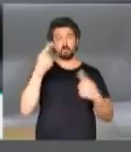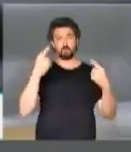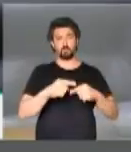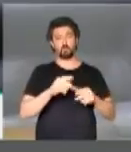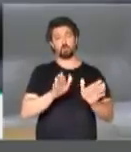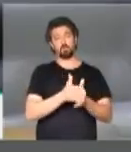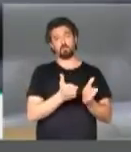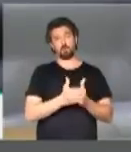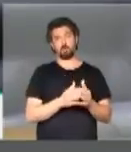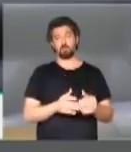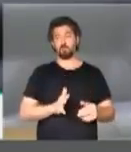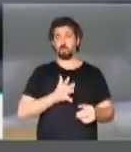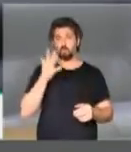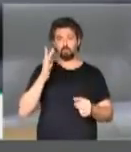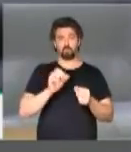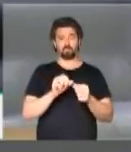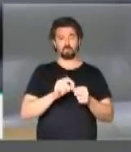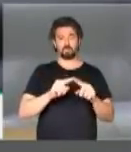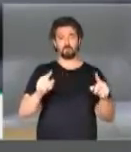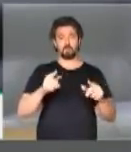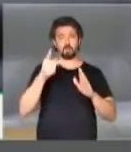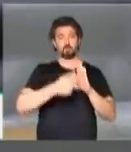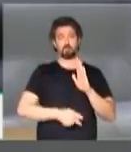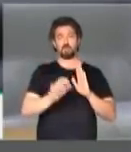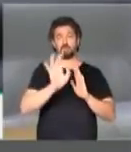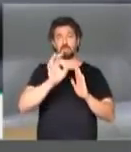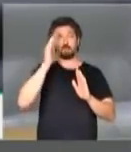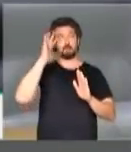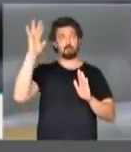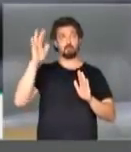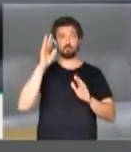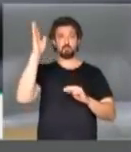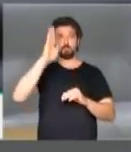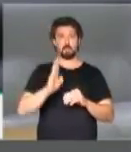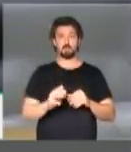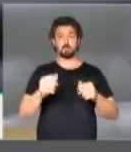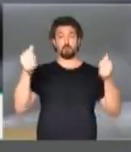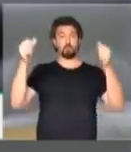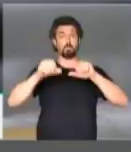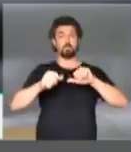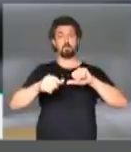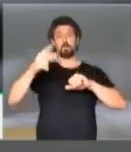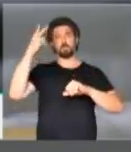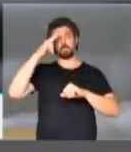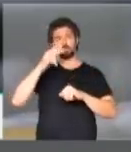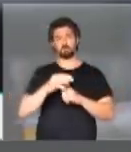os mais pobres. É uma tragédia sem projeto de país. É o maior retrocesso da nossa história.